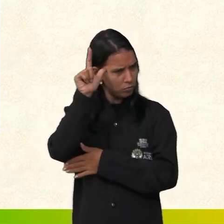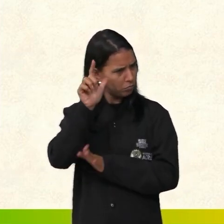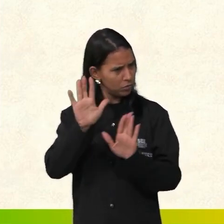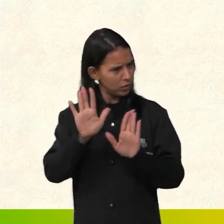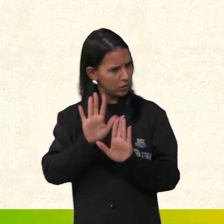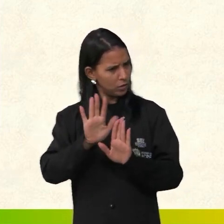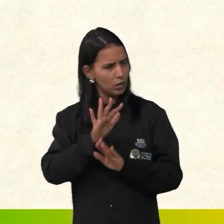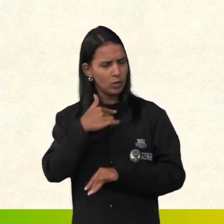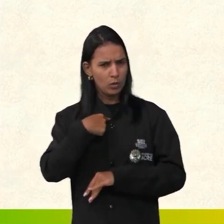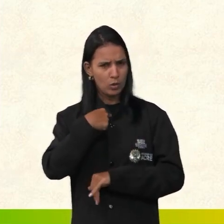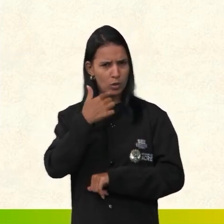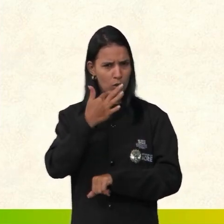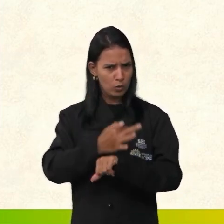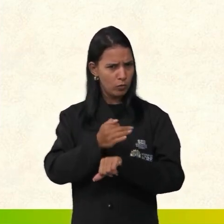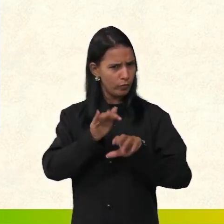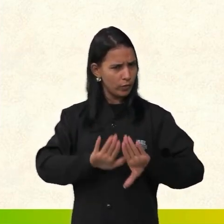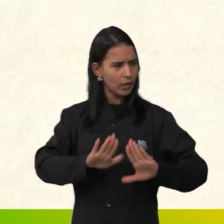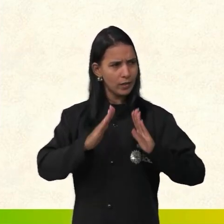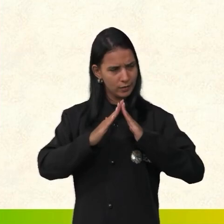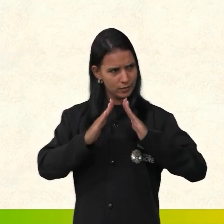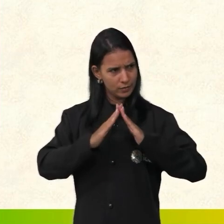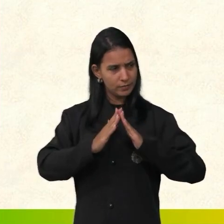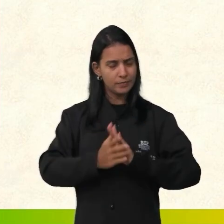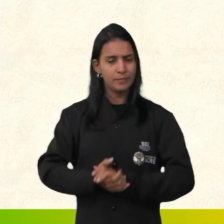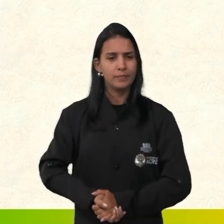não joguei futebol ontem.